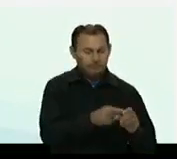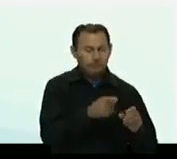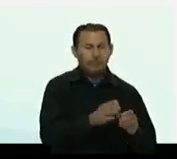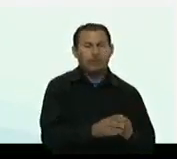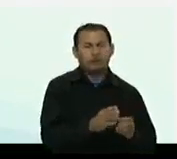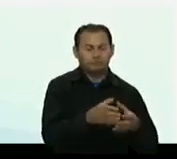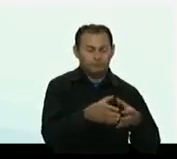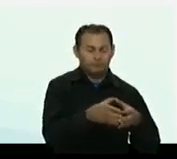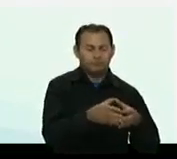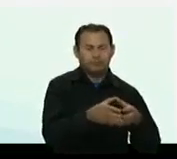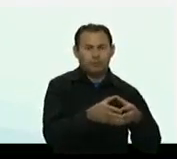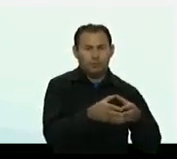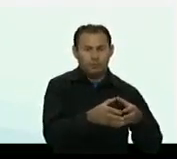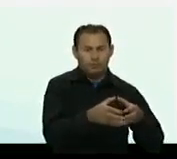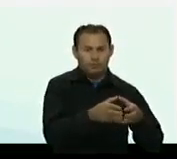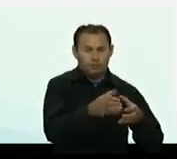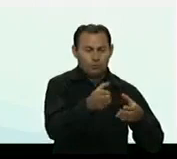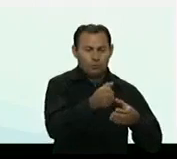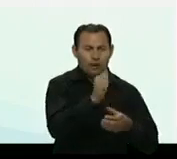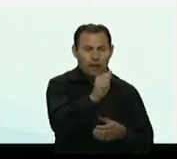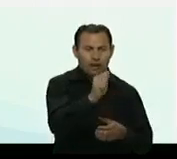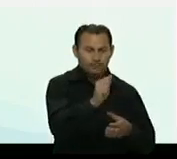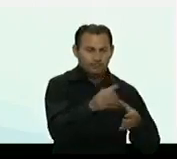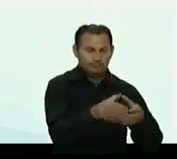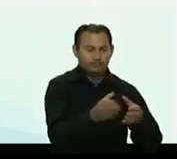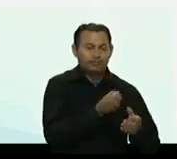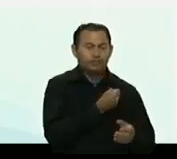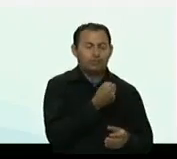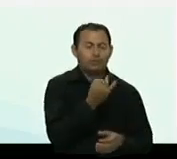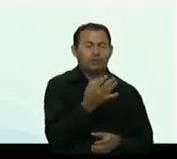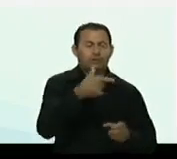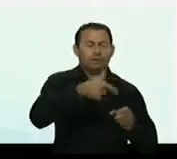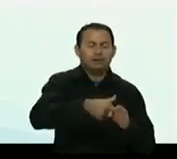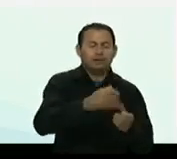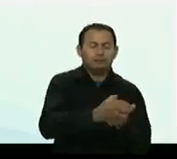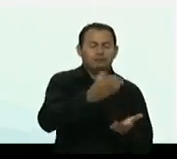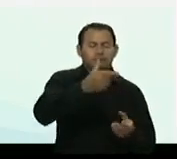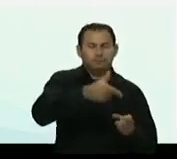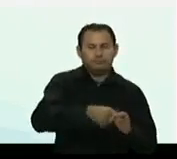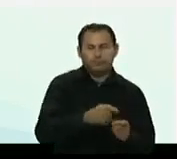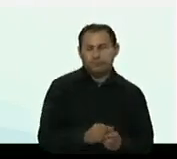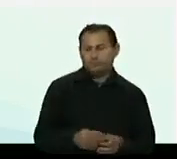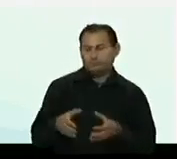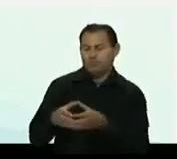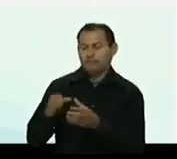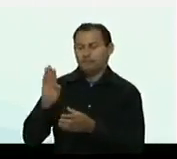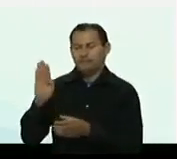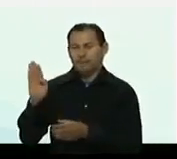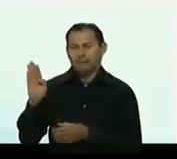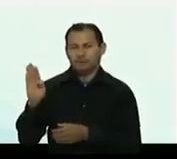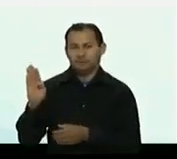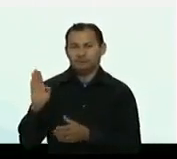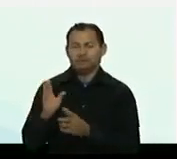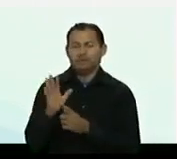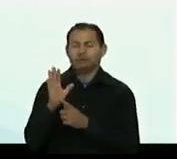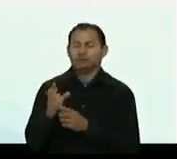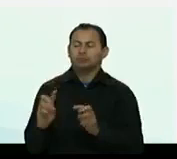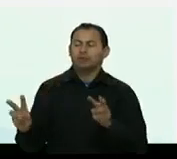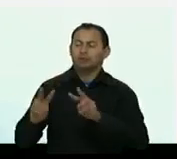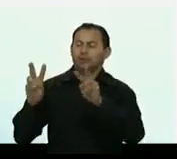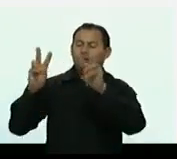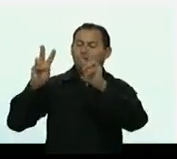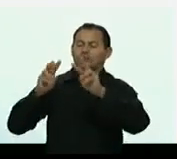O conjunto A refere-se à quantidade de litros de combustível. Já o nosso conjunto B refere-se ao preço